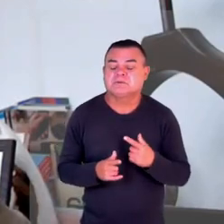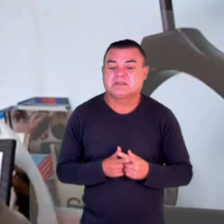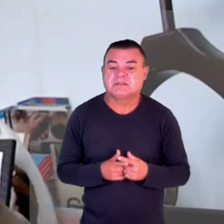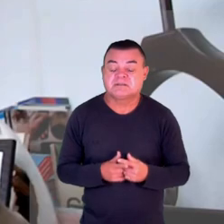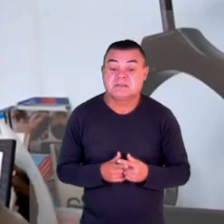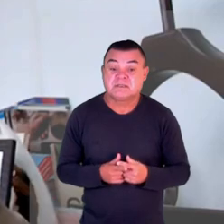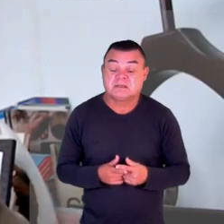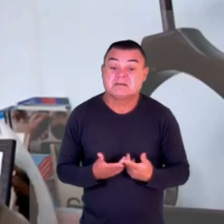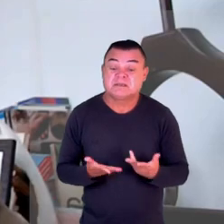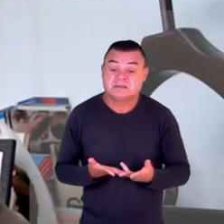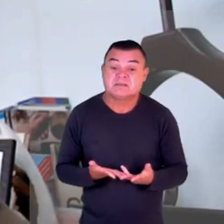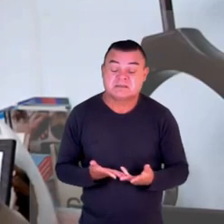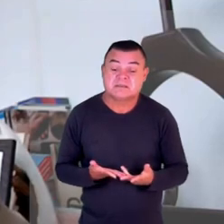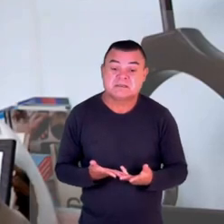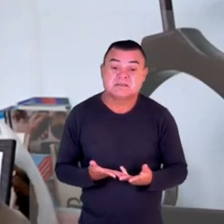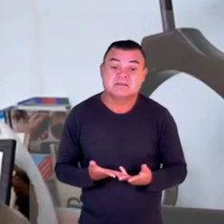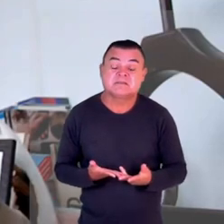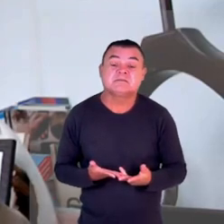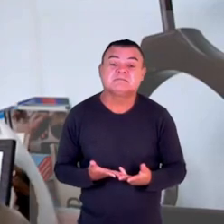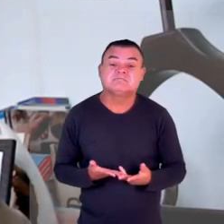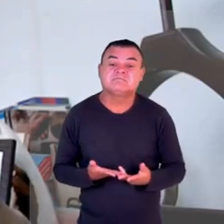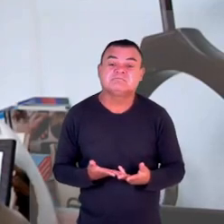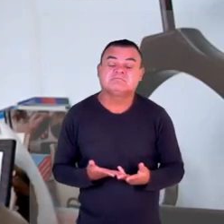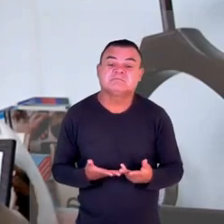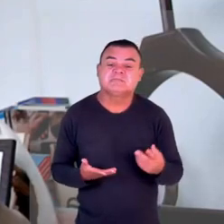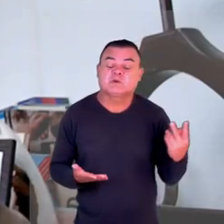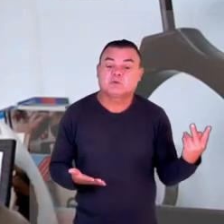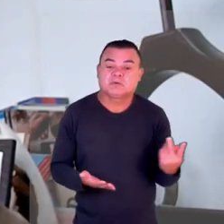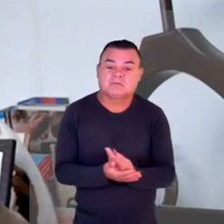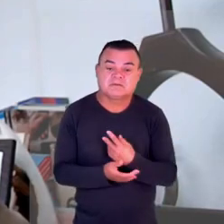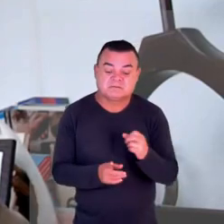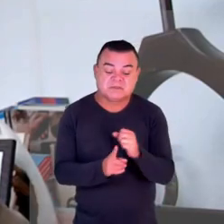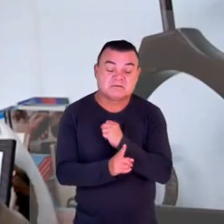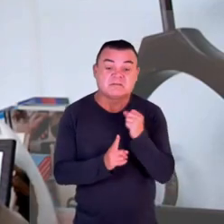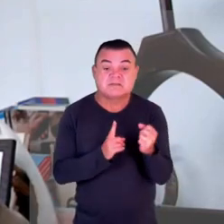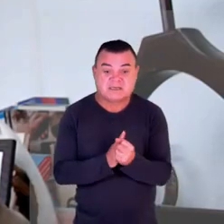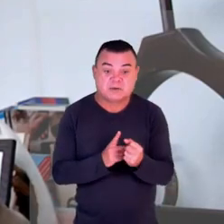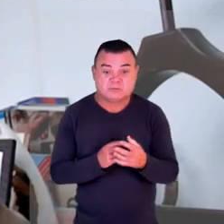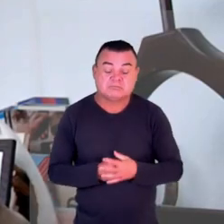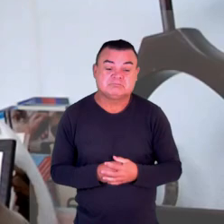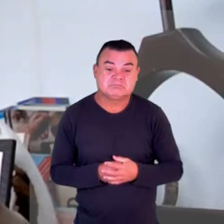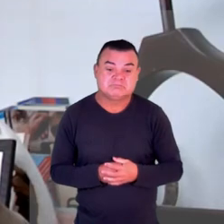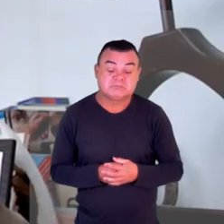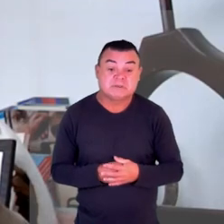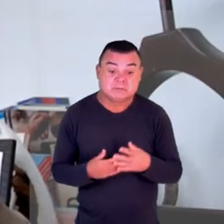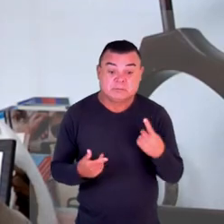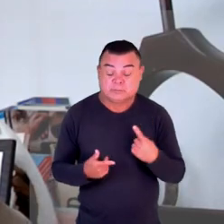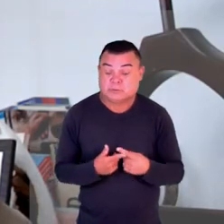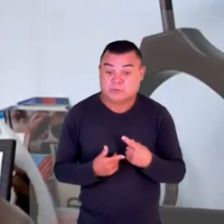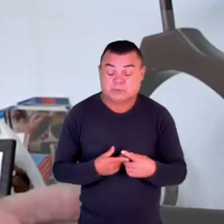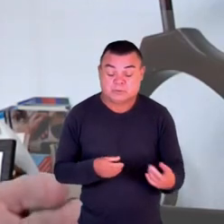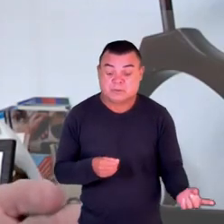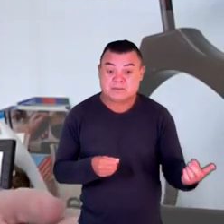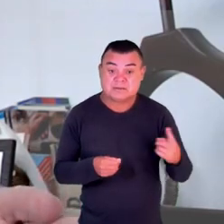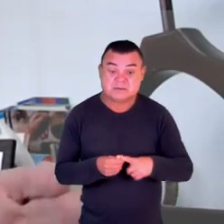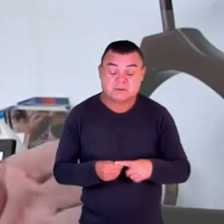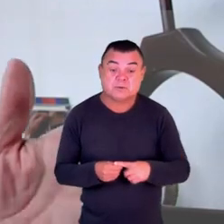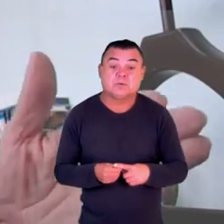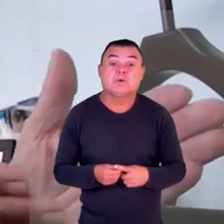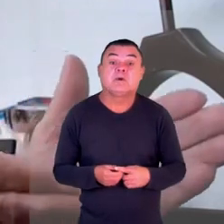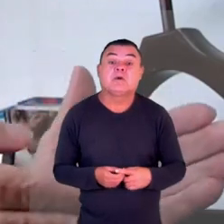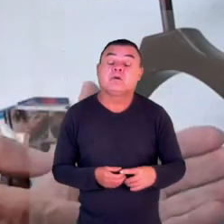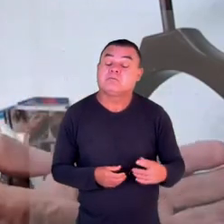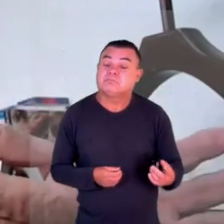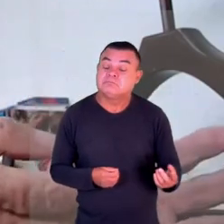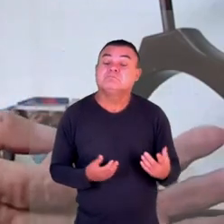sabemos que é essa de ter o país retornado ao ao mapa da forme né ter de termos